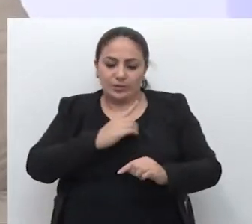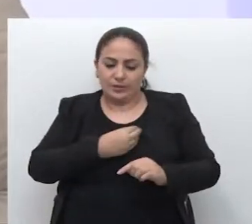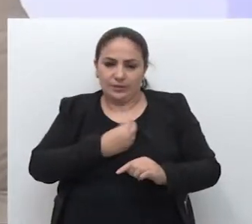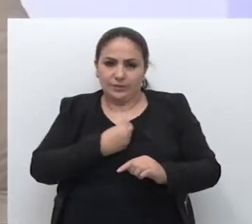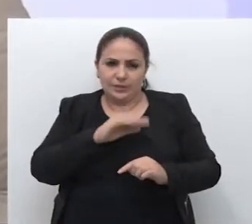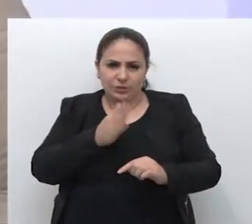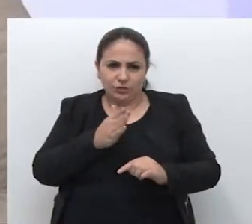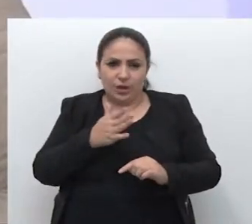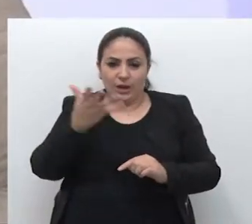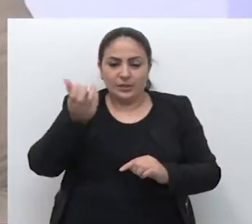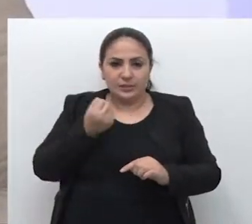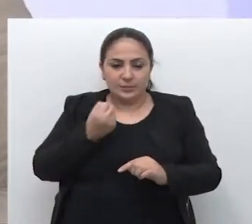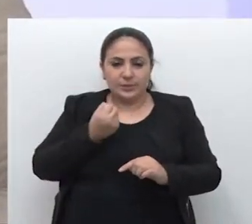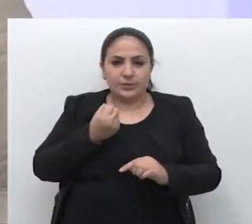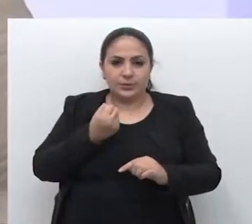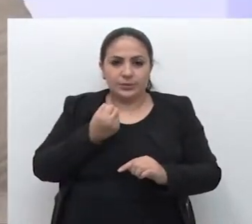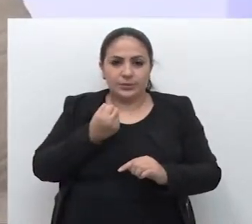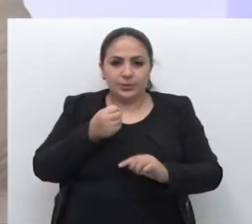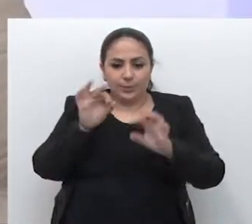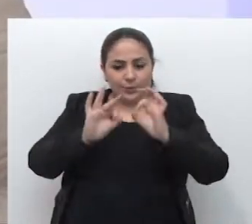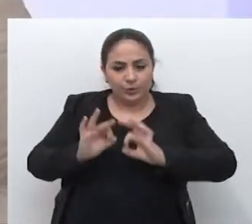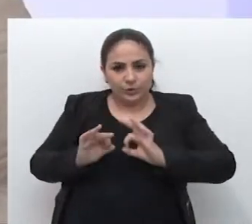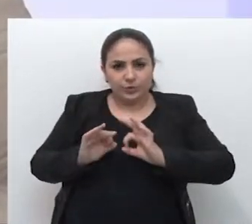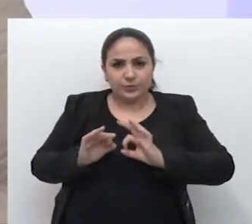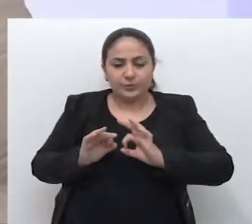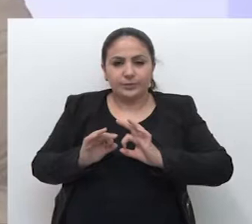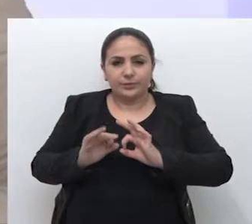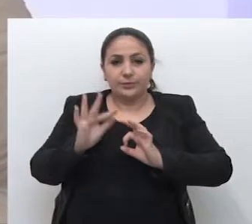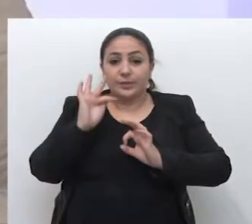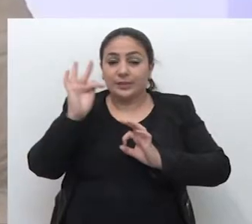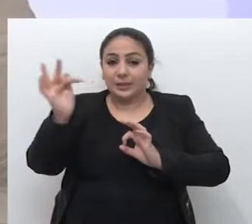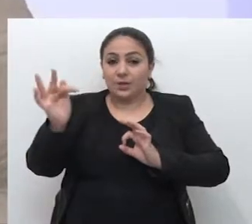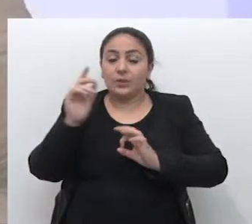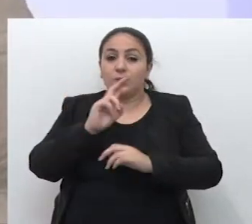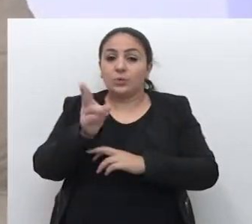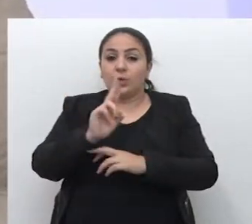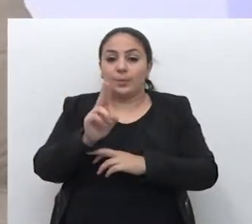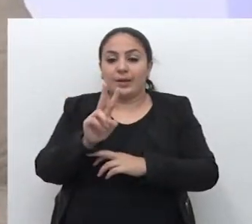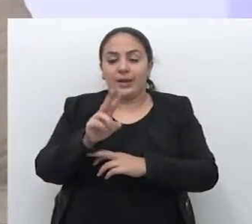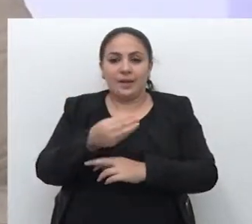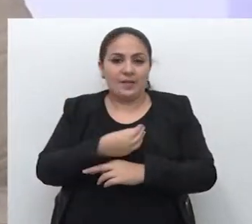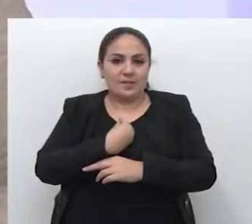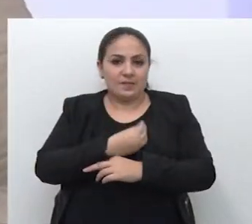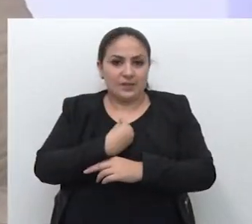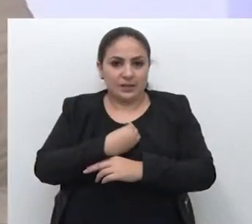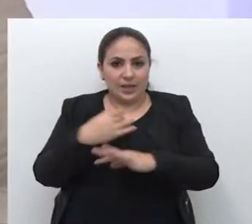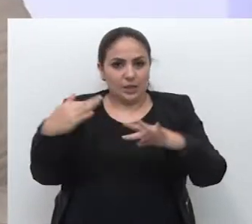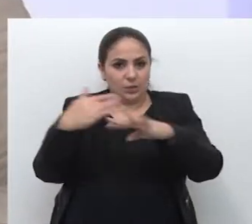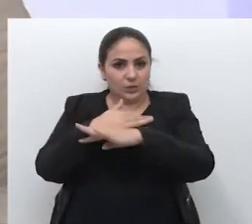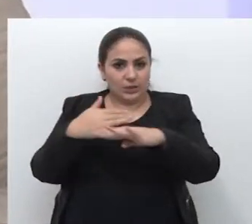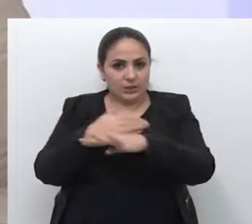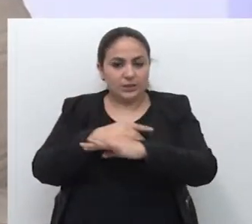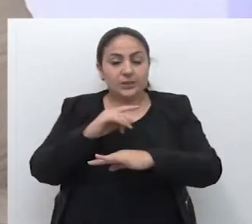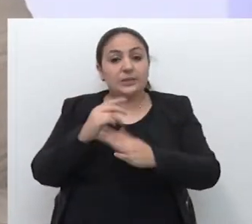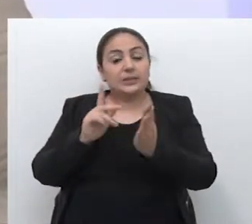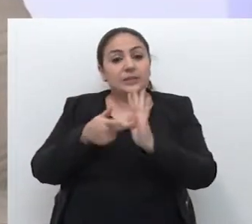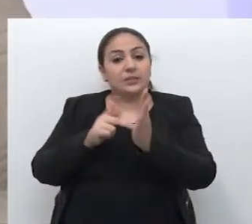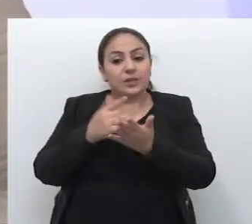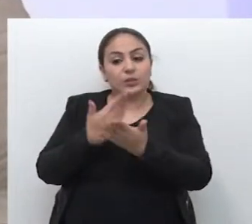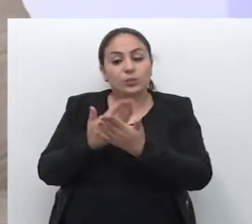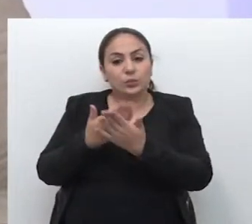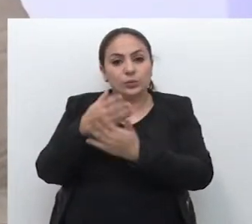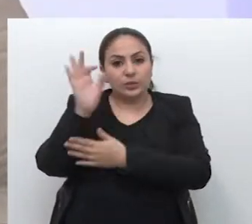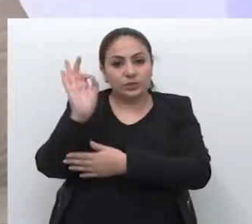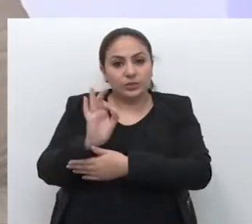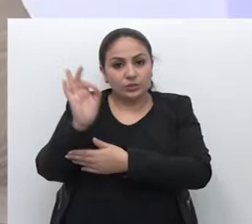inclusive nós estamos já recebendo um projeto federal que se chama Vida no Trânsito, que é o estudo